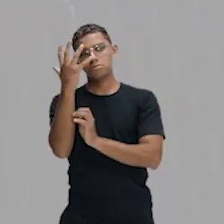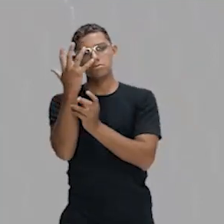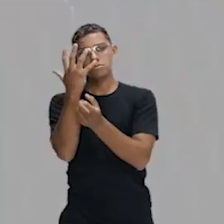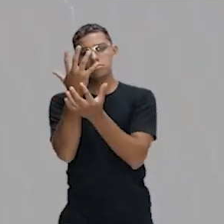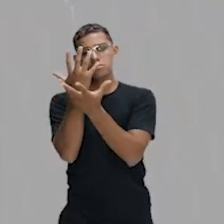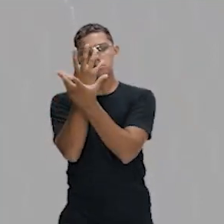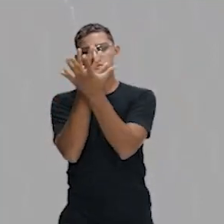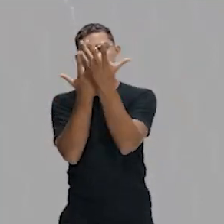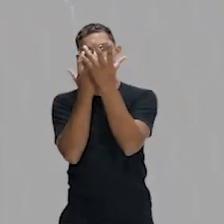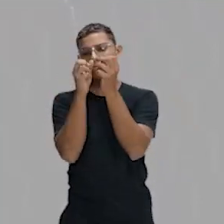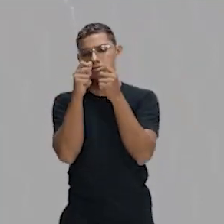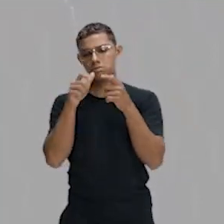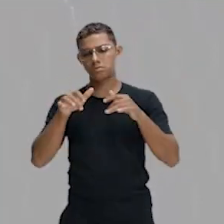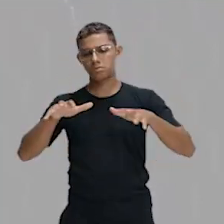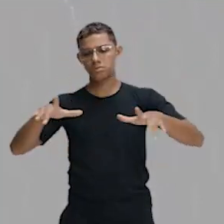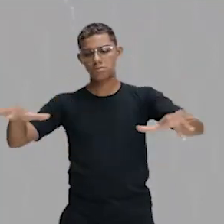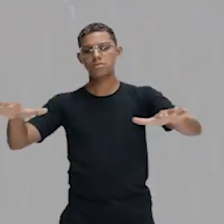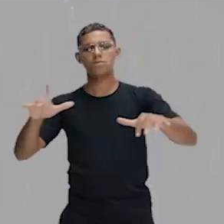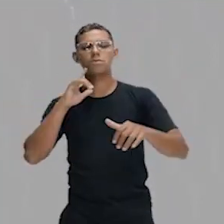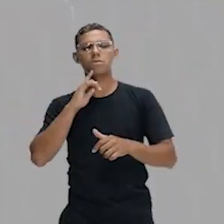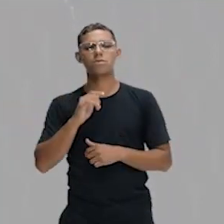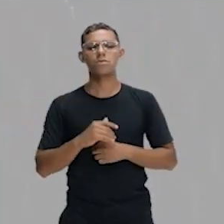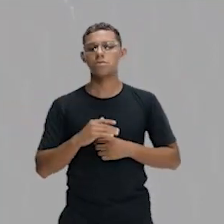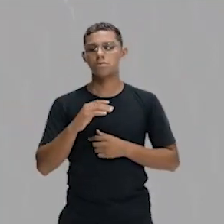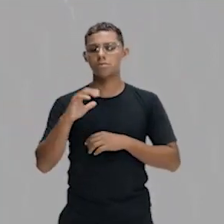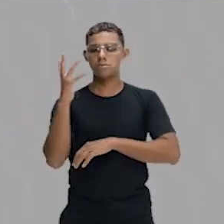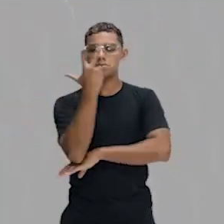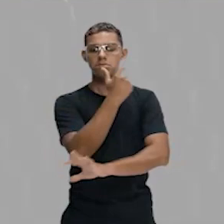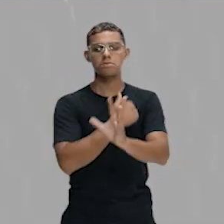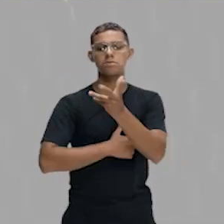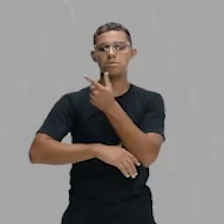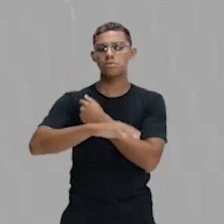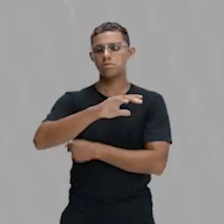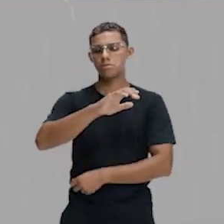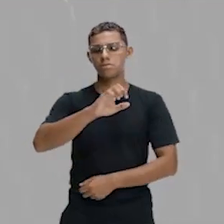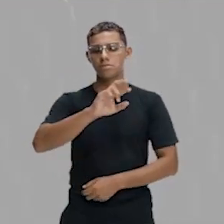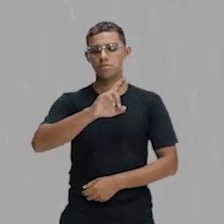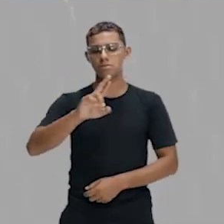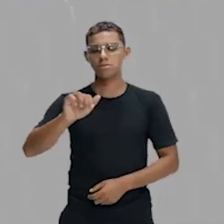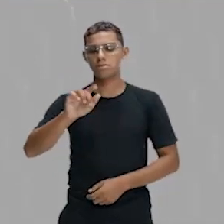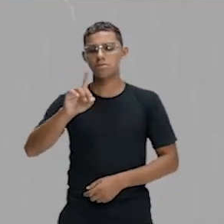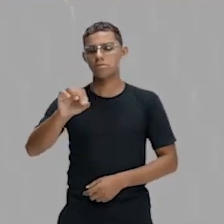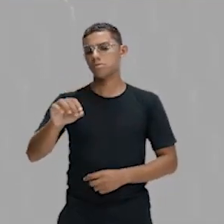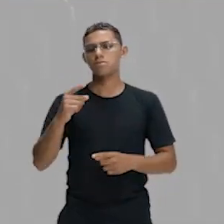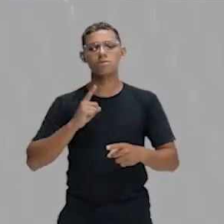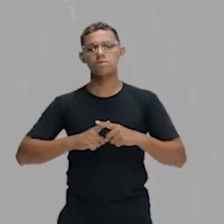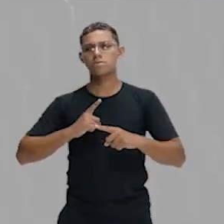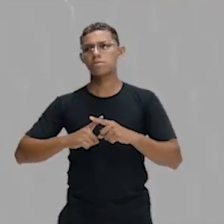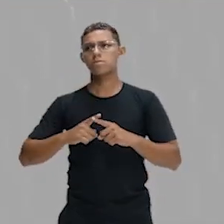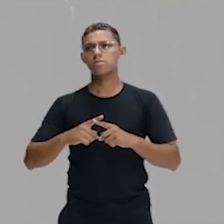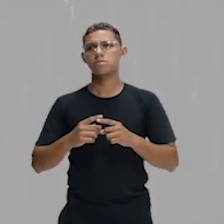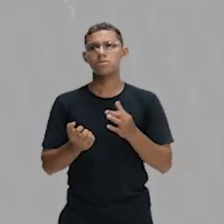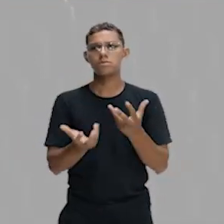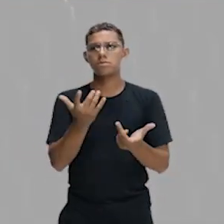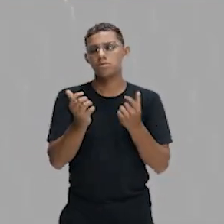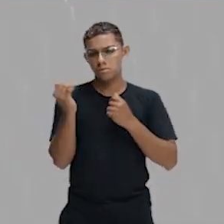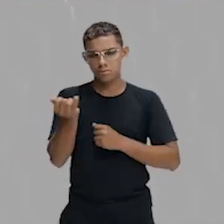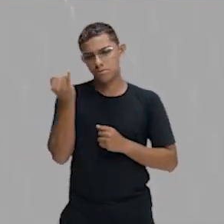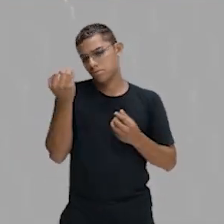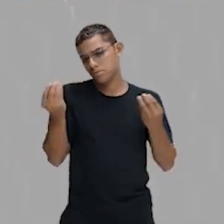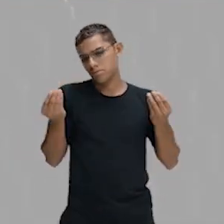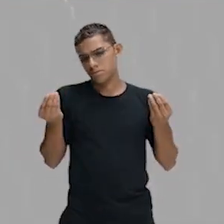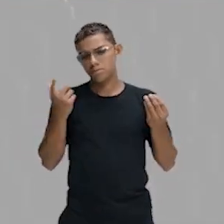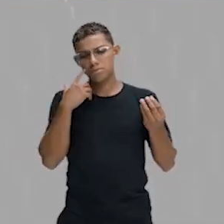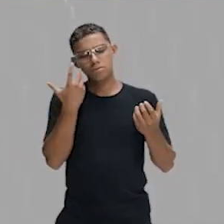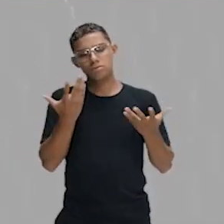termina espalhando para algumas regiões do cerrado. Aí você me pergunta, professor, por que o fogo é importante? Não está destruindo ali?